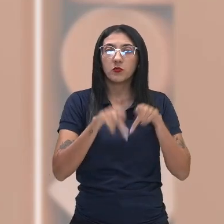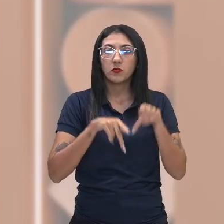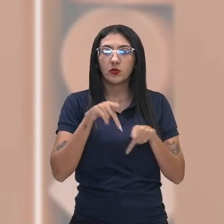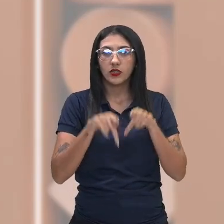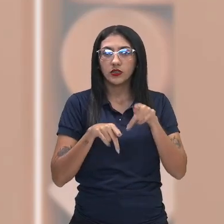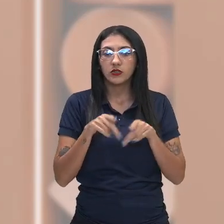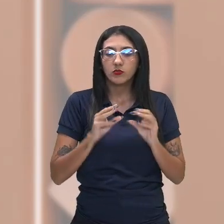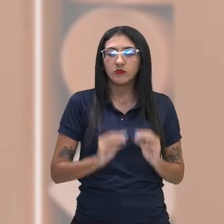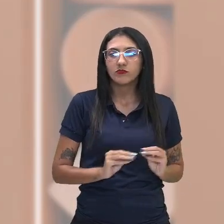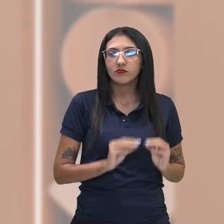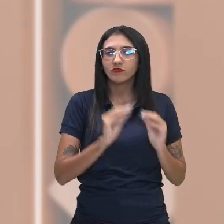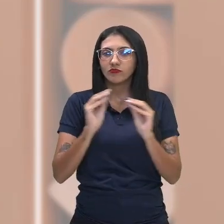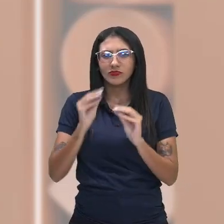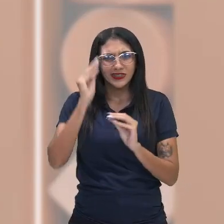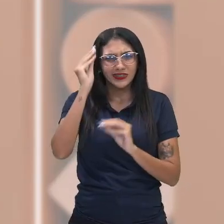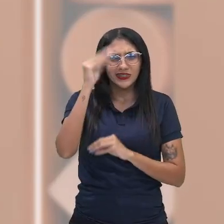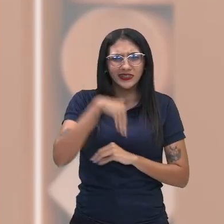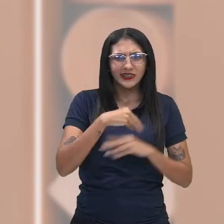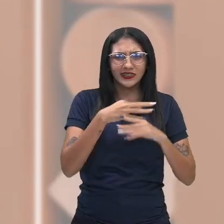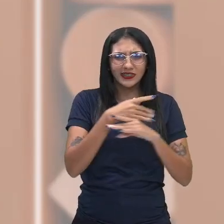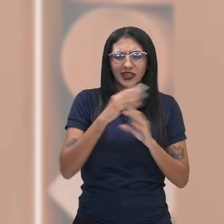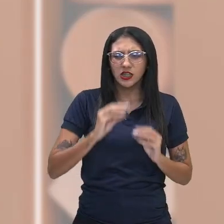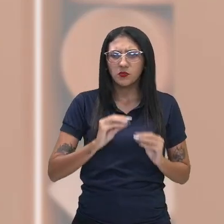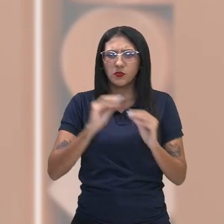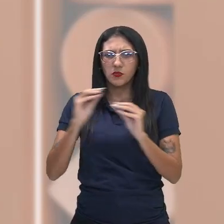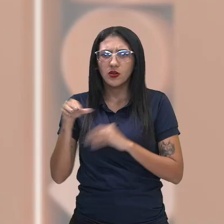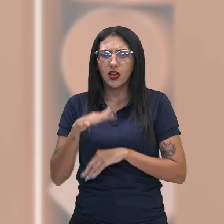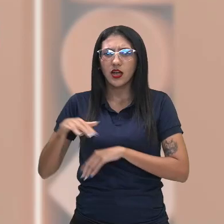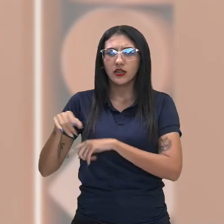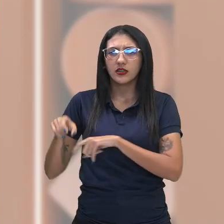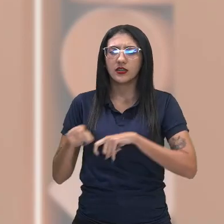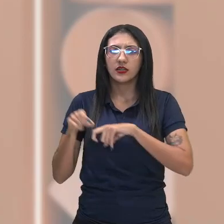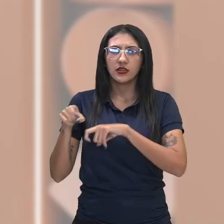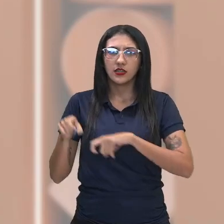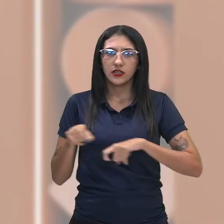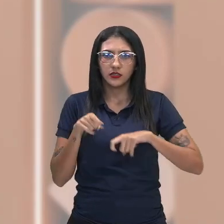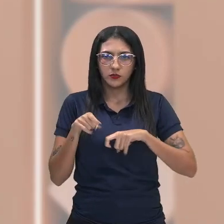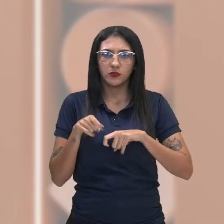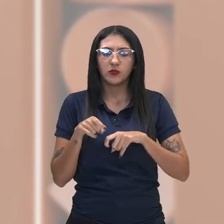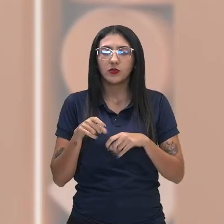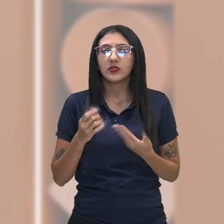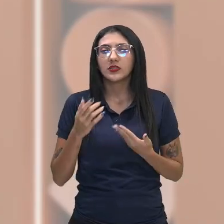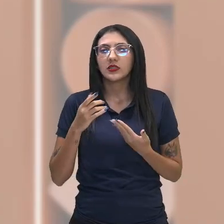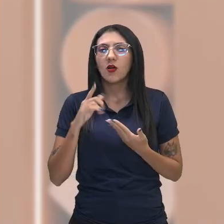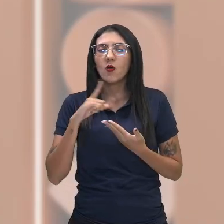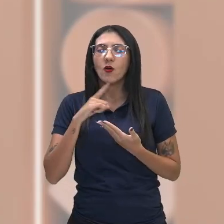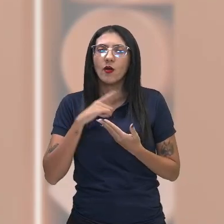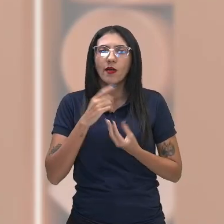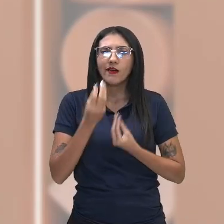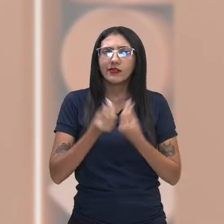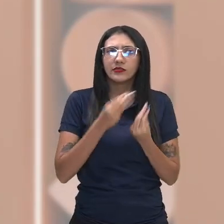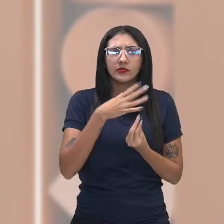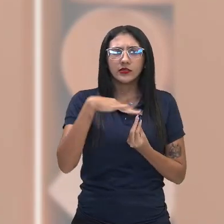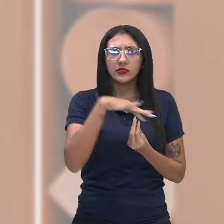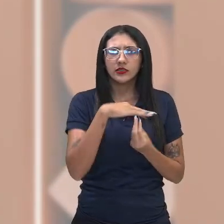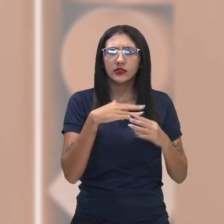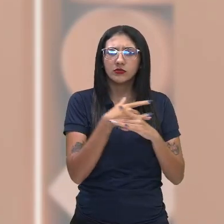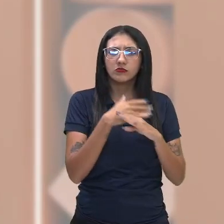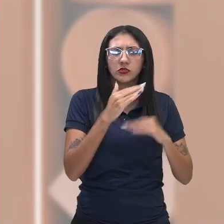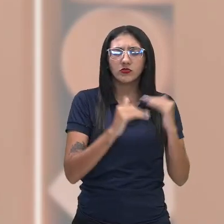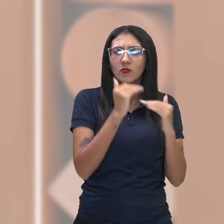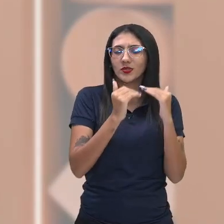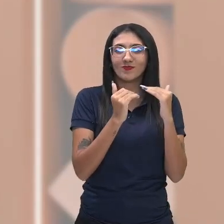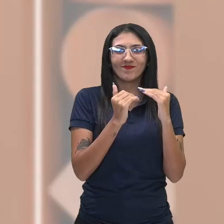os campos, abandonando, esvaziando essas cidades, trazendo uma estagnação ao desenvolvimento urbano. Por quê? Porque as pessoas